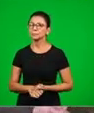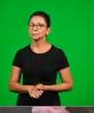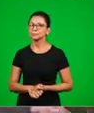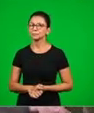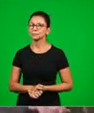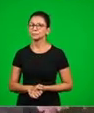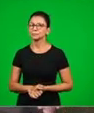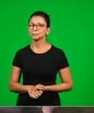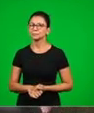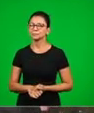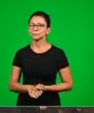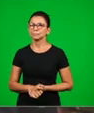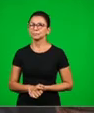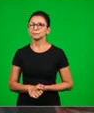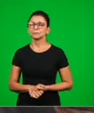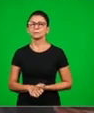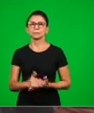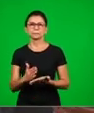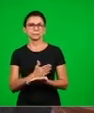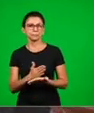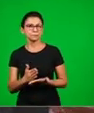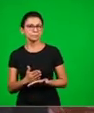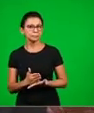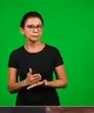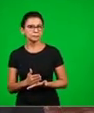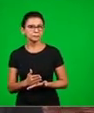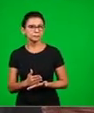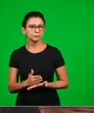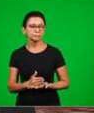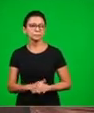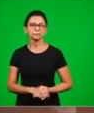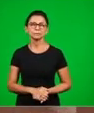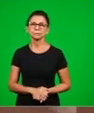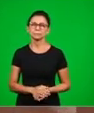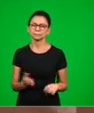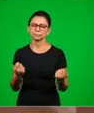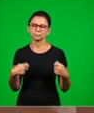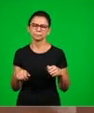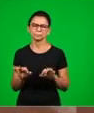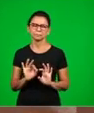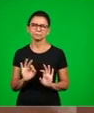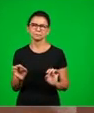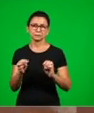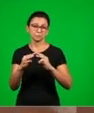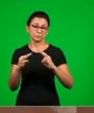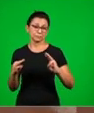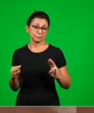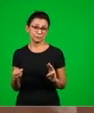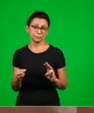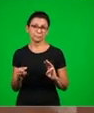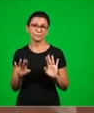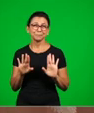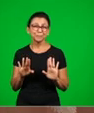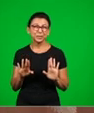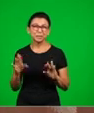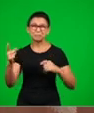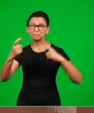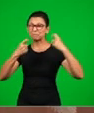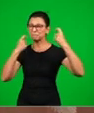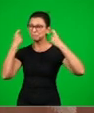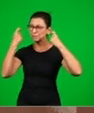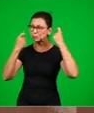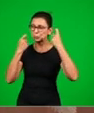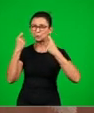Alguns não precisam do Manaim. E a nossa grande preocupação é que todos